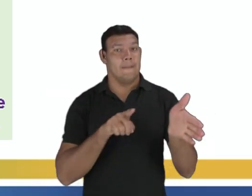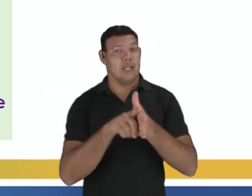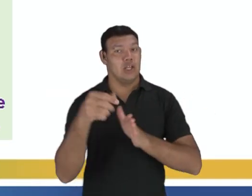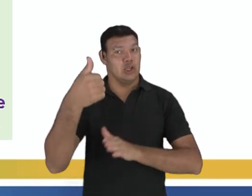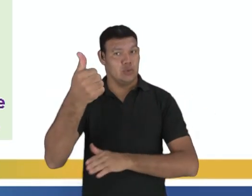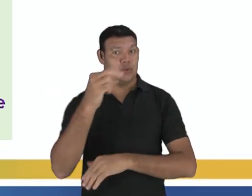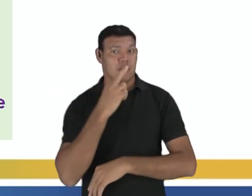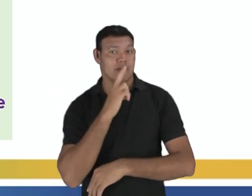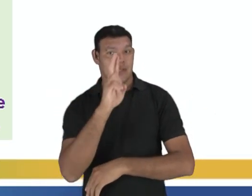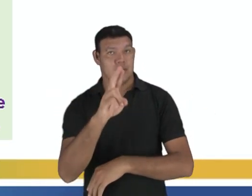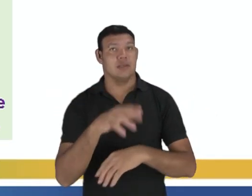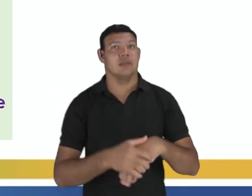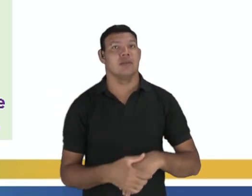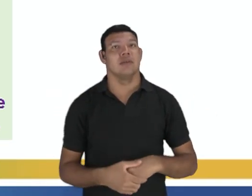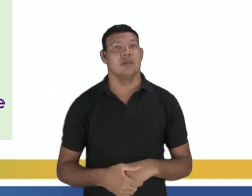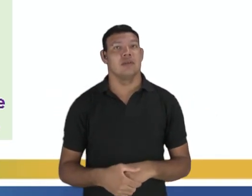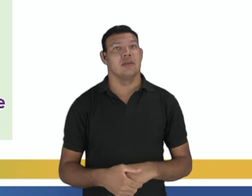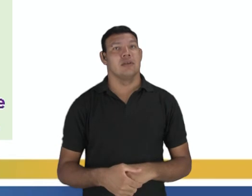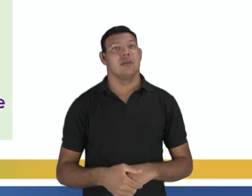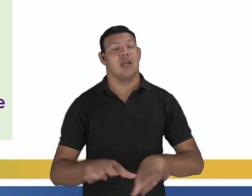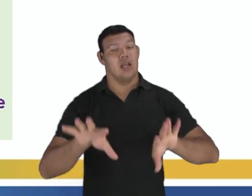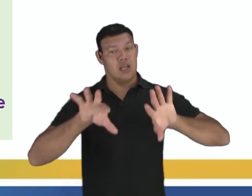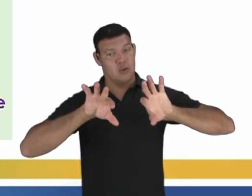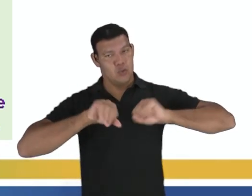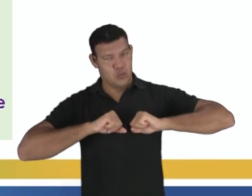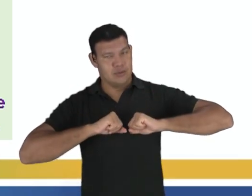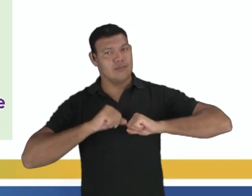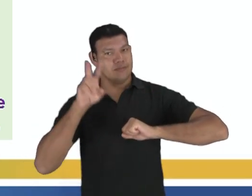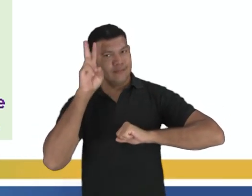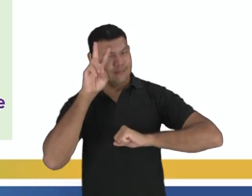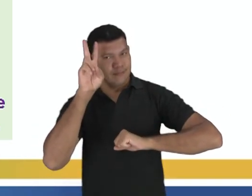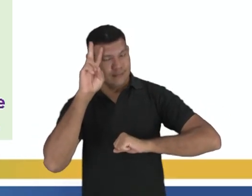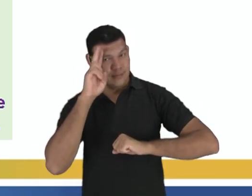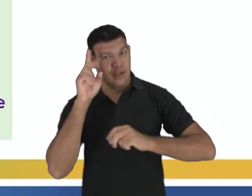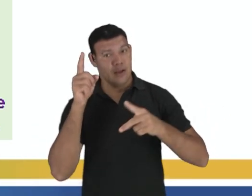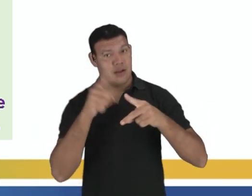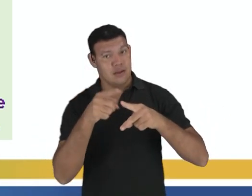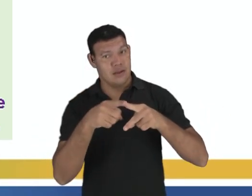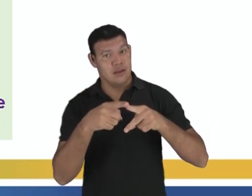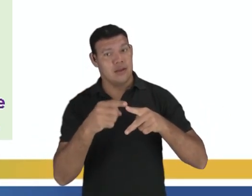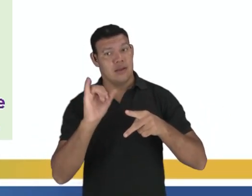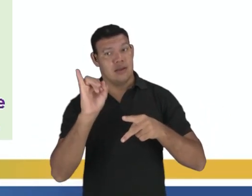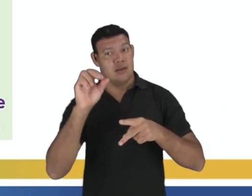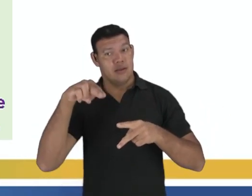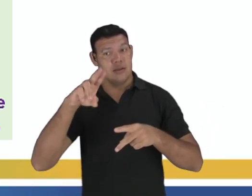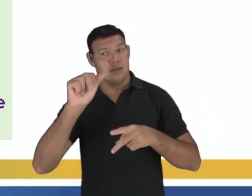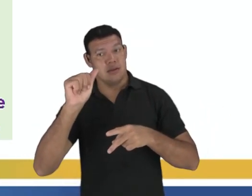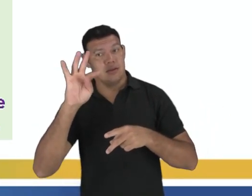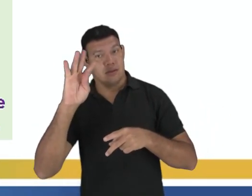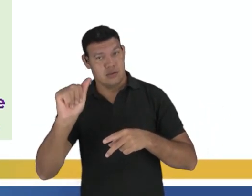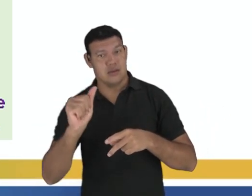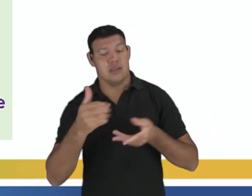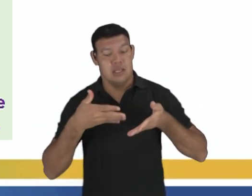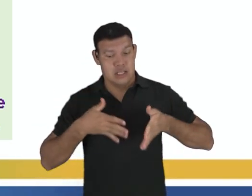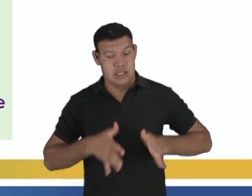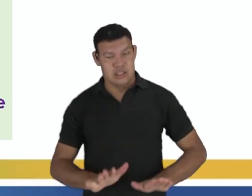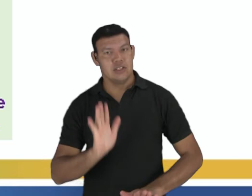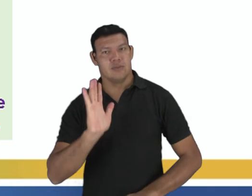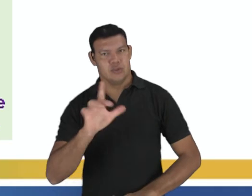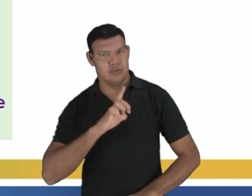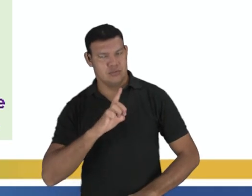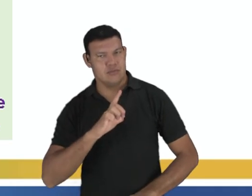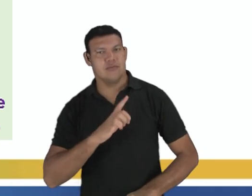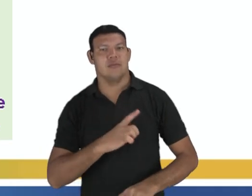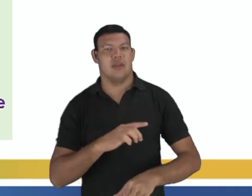que as vacinas manipulam e estimulam é a resposta imune adquirida. Lembra que nós temos a inata, que já nasce conosco, né?